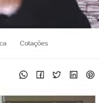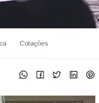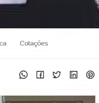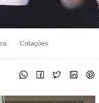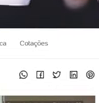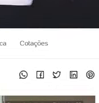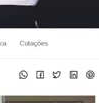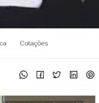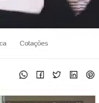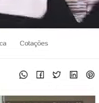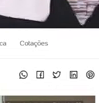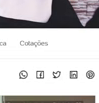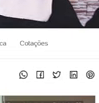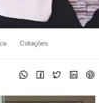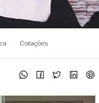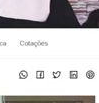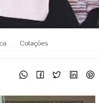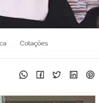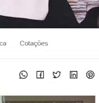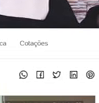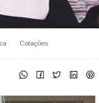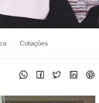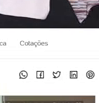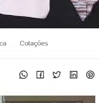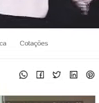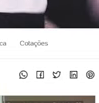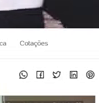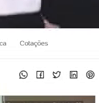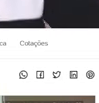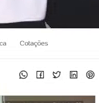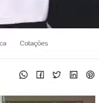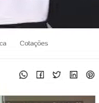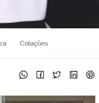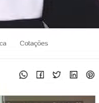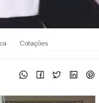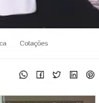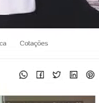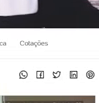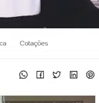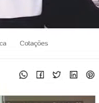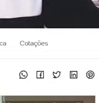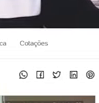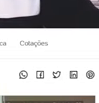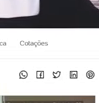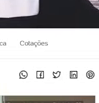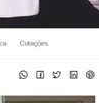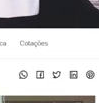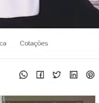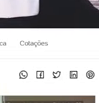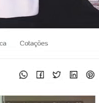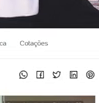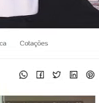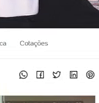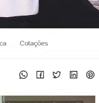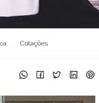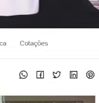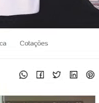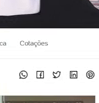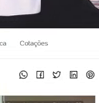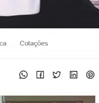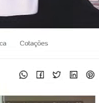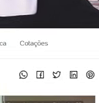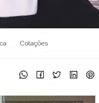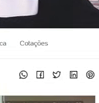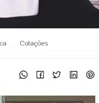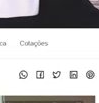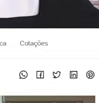agora vocês vão querer apenas um sabor de sorvete? É brincadeira, né? É uma contradição fundamental aqui no discurso, né? Mas